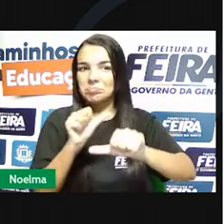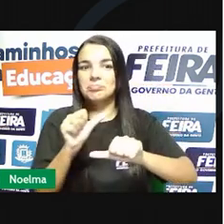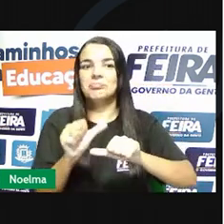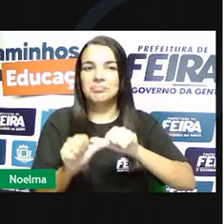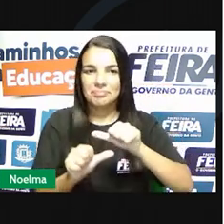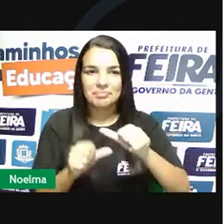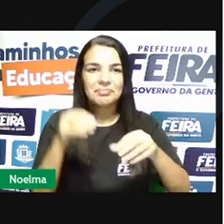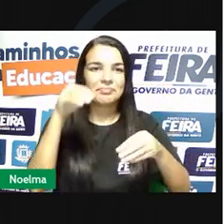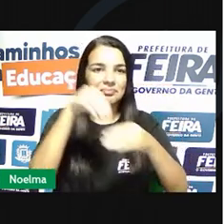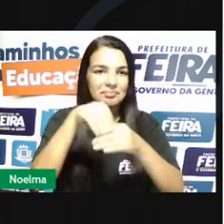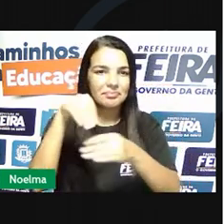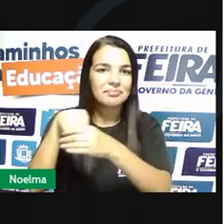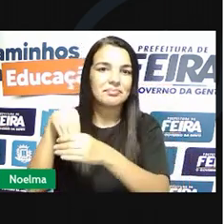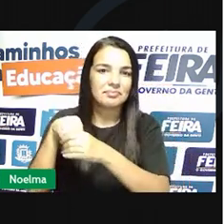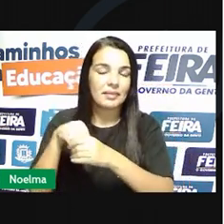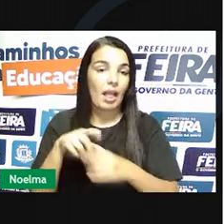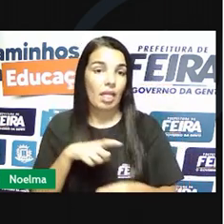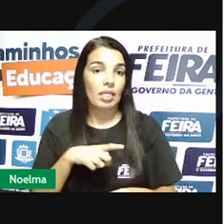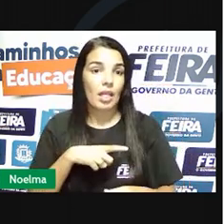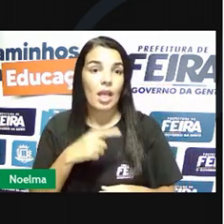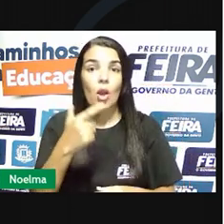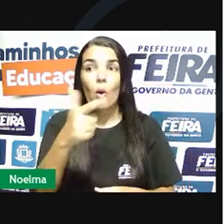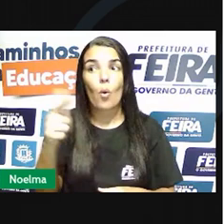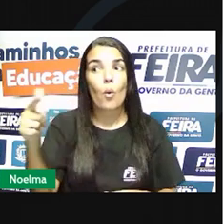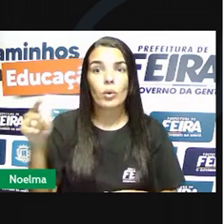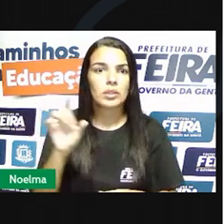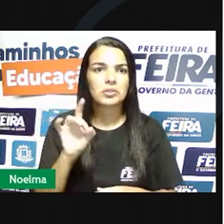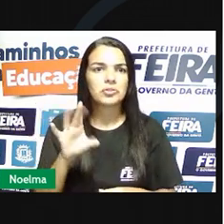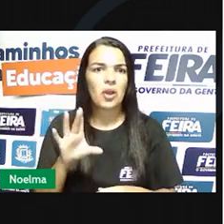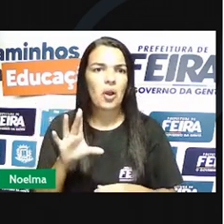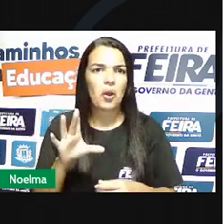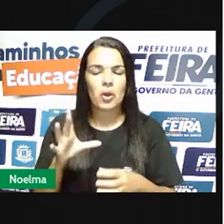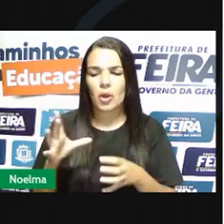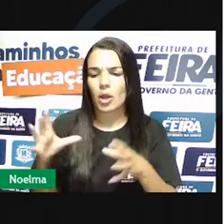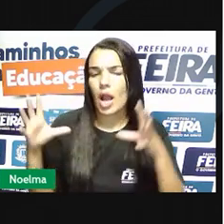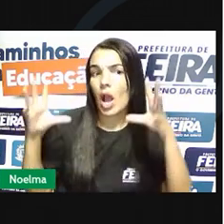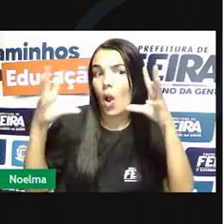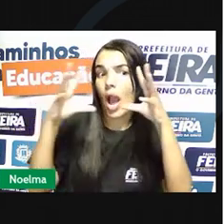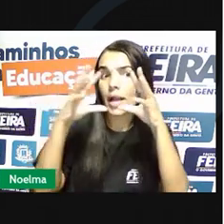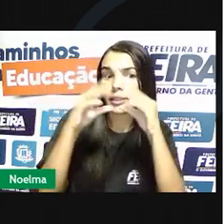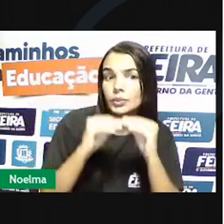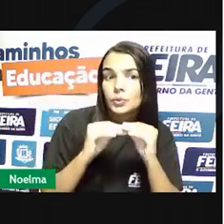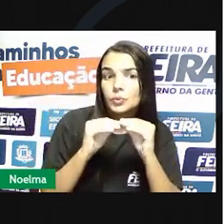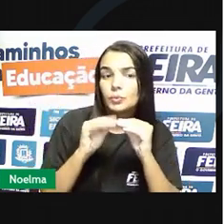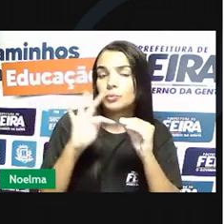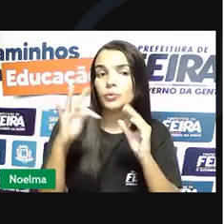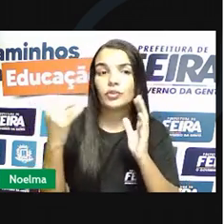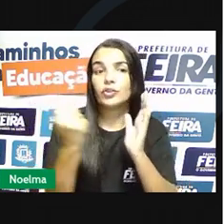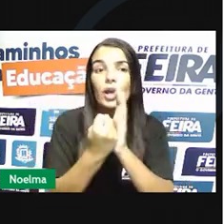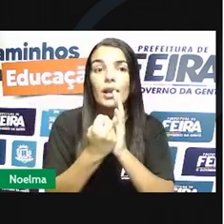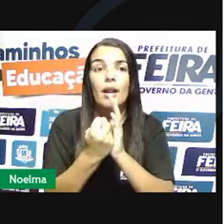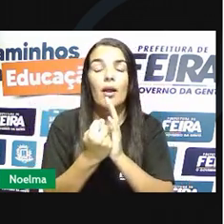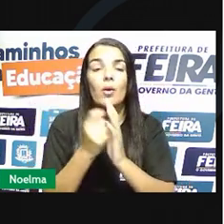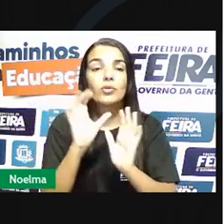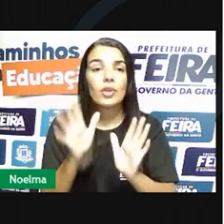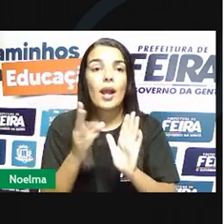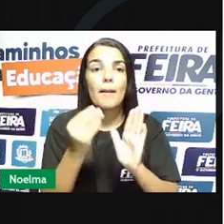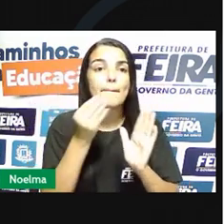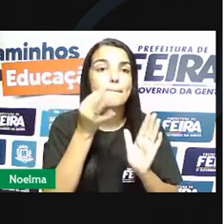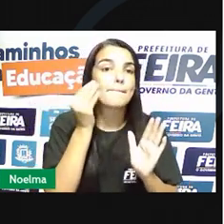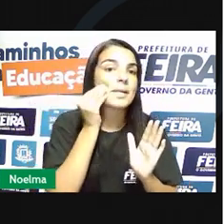intervenção. Tem outros tipos de conclusão, você pode só fazer um arremate geral das suas ideias apresentadas, pode fazer um resumo geral de tudo que você